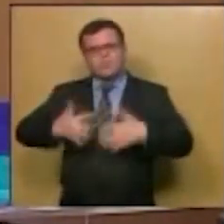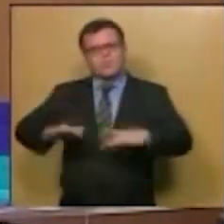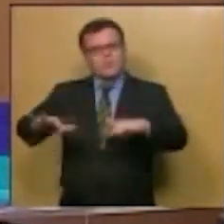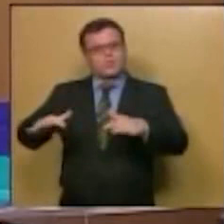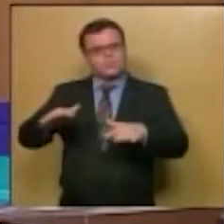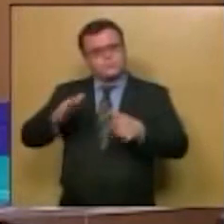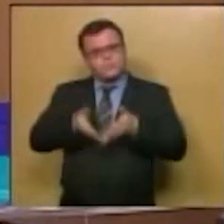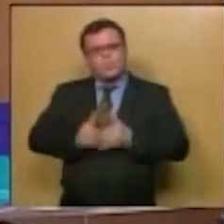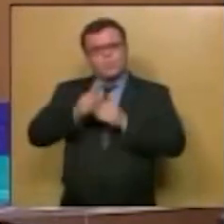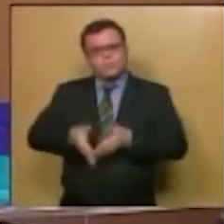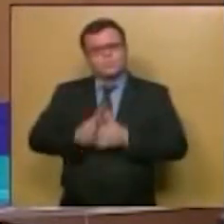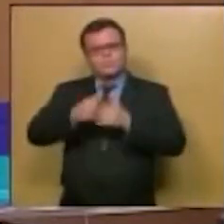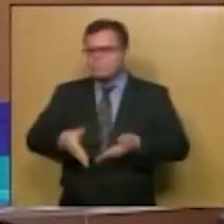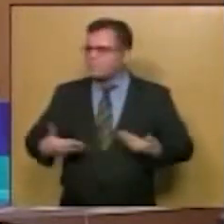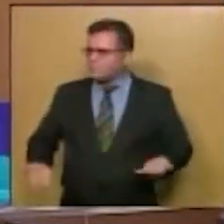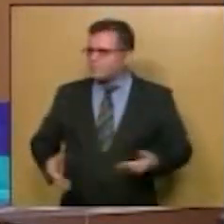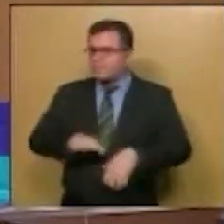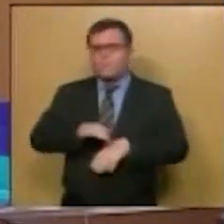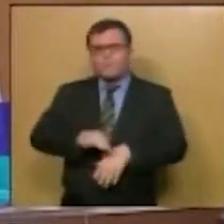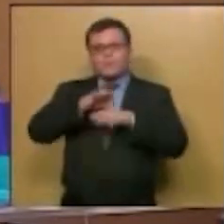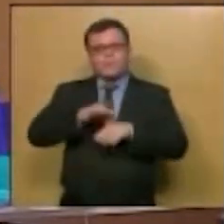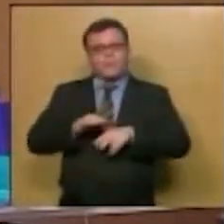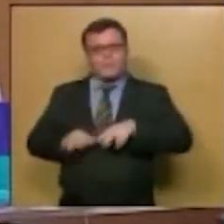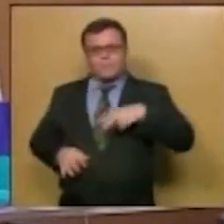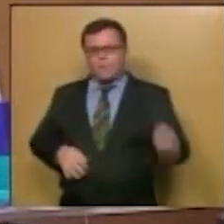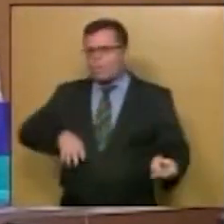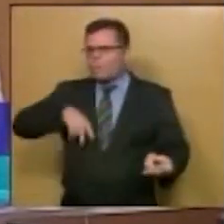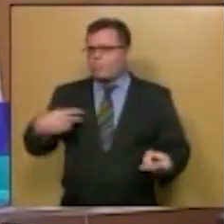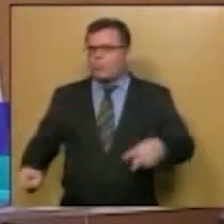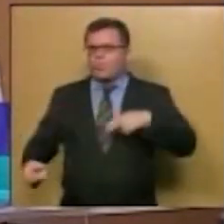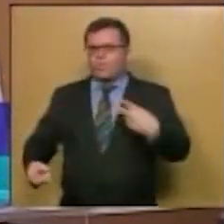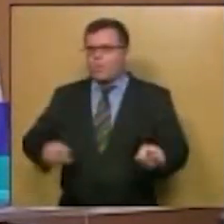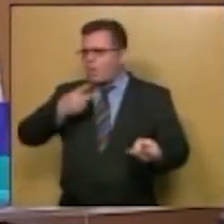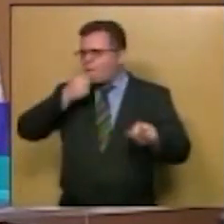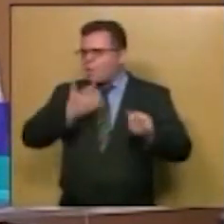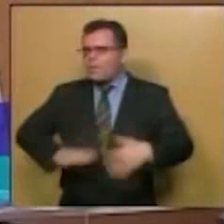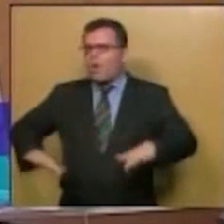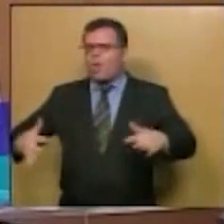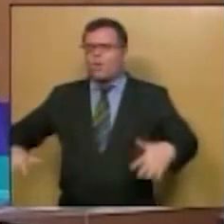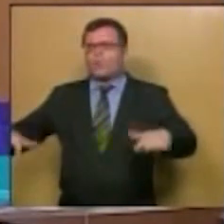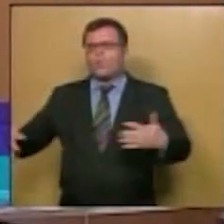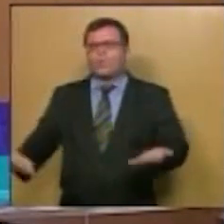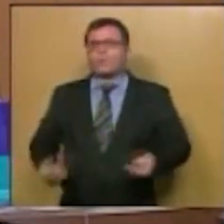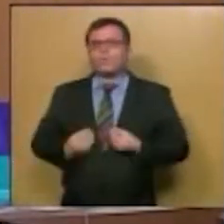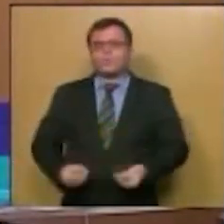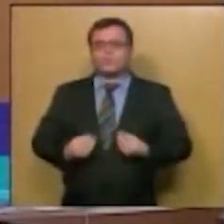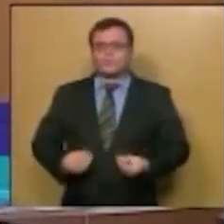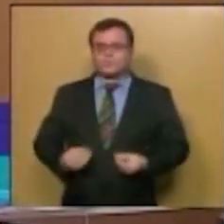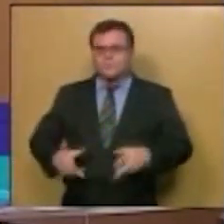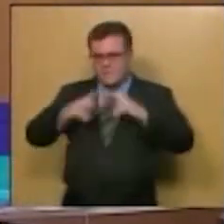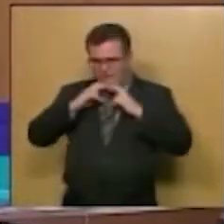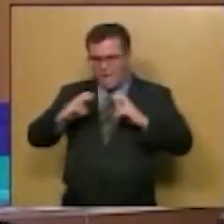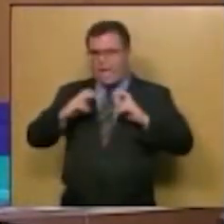os meus copo jogado ao a bruna rigorosa dos meus gritos